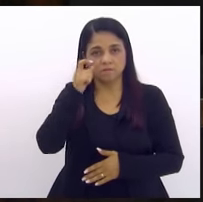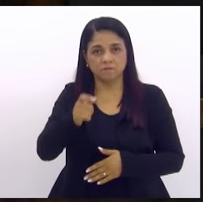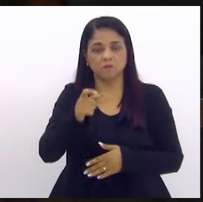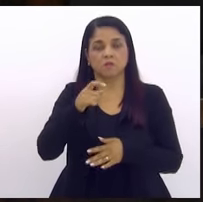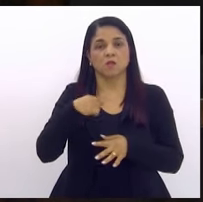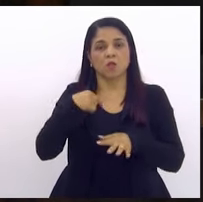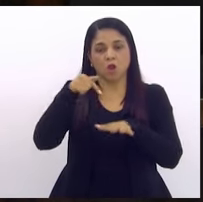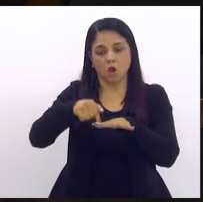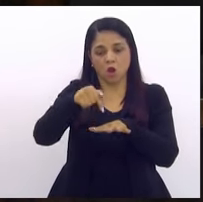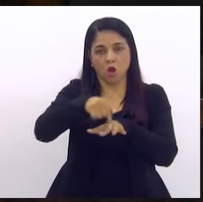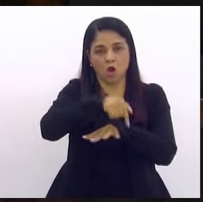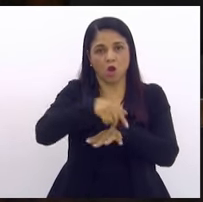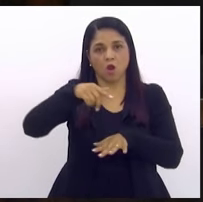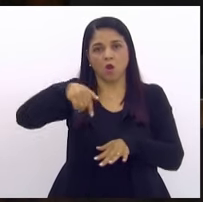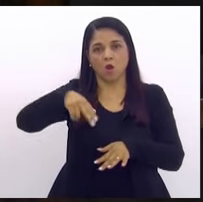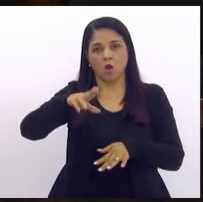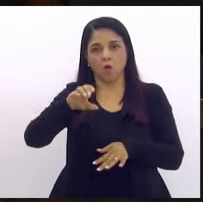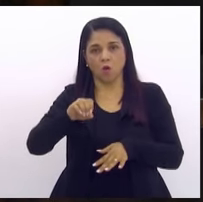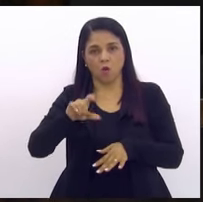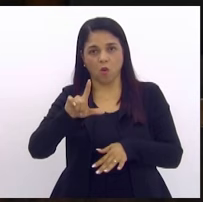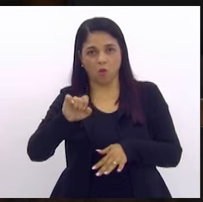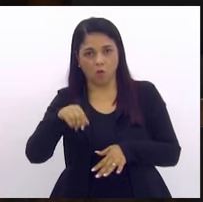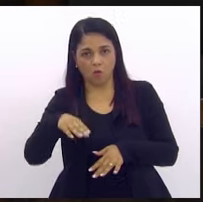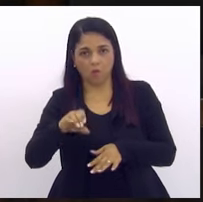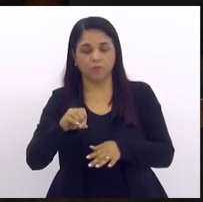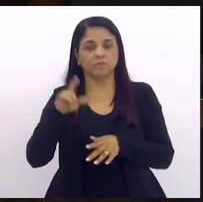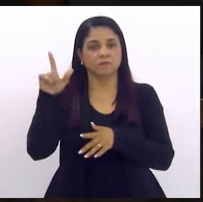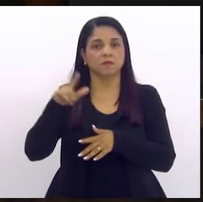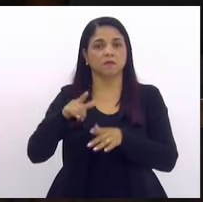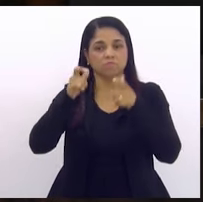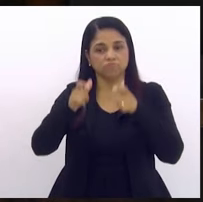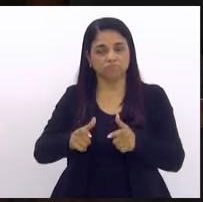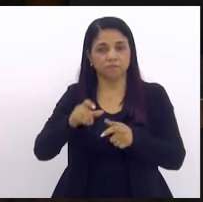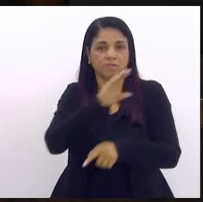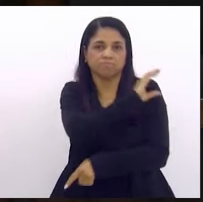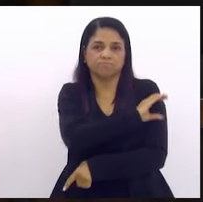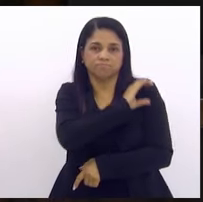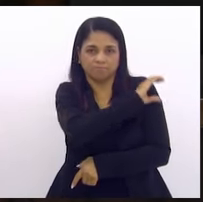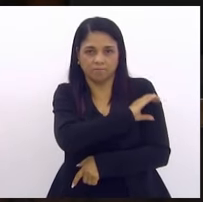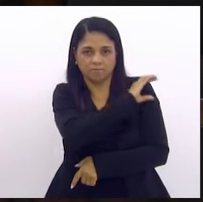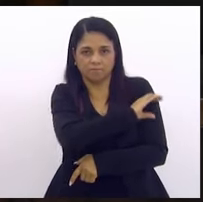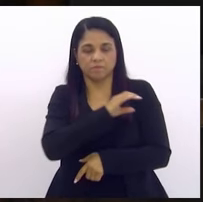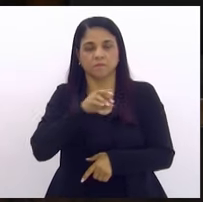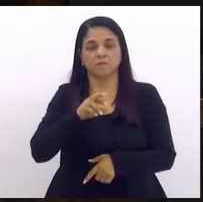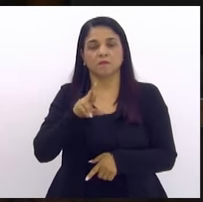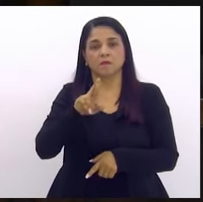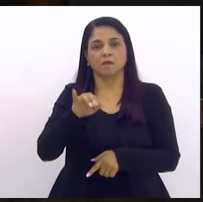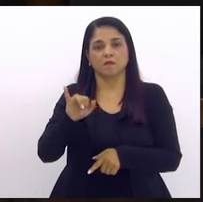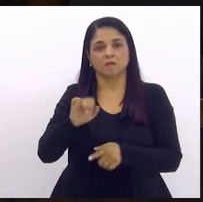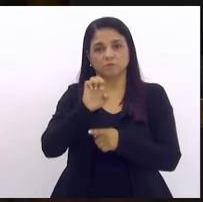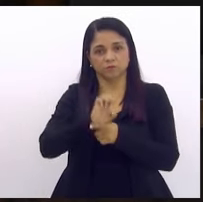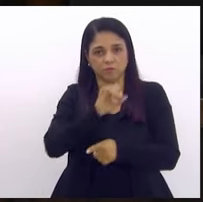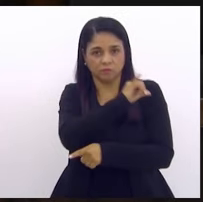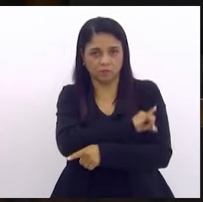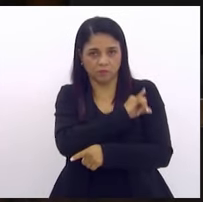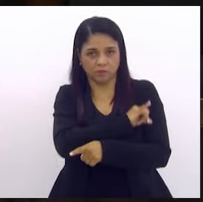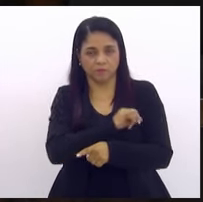do Imbé, localizado na estrada de Lagoa de Cima, no município de Campos dos Goitacás, RJ, e dá outras